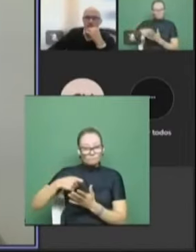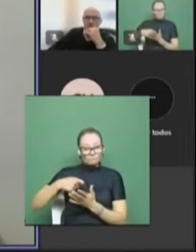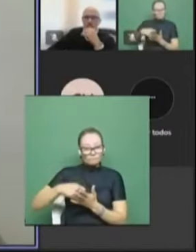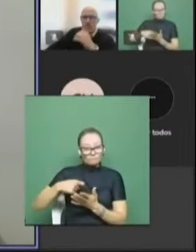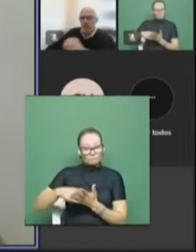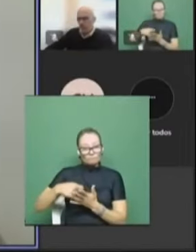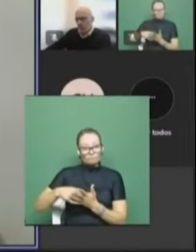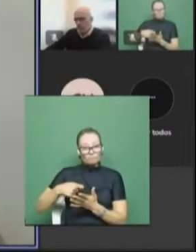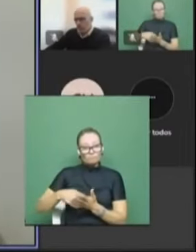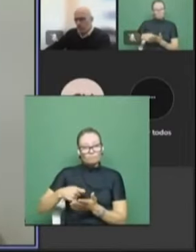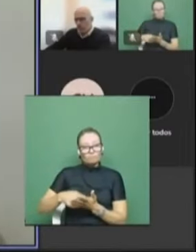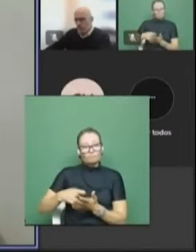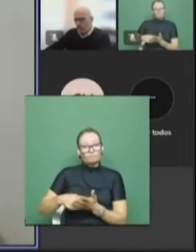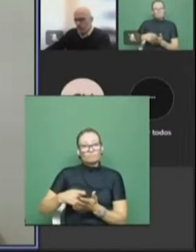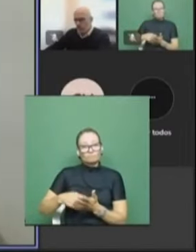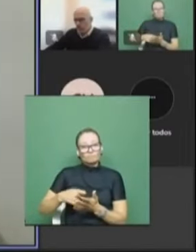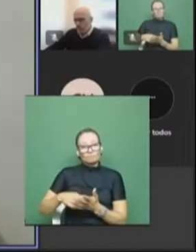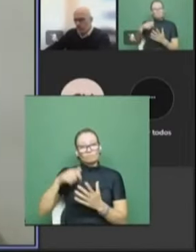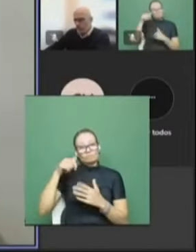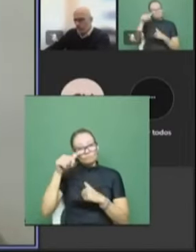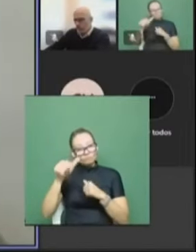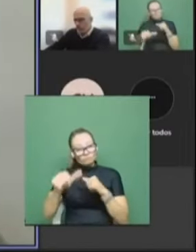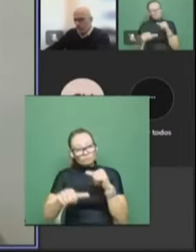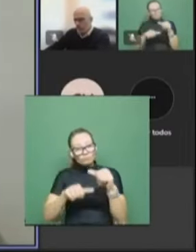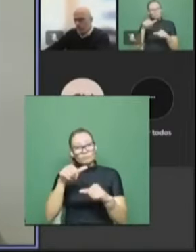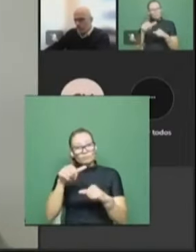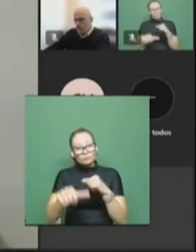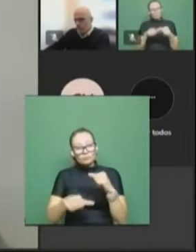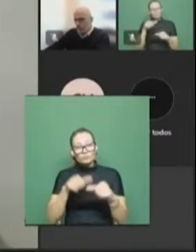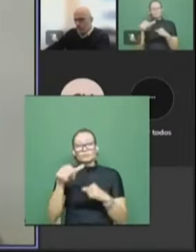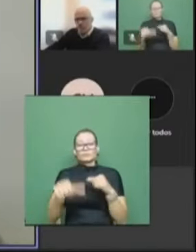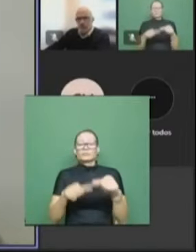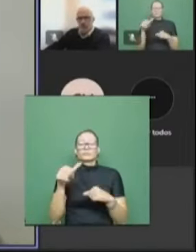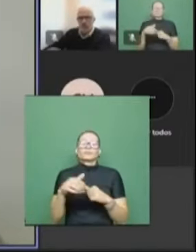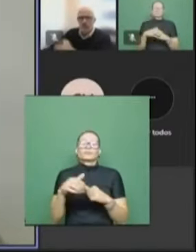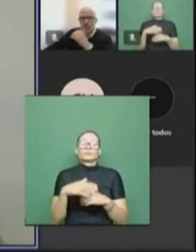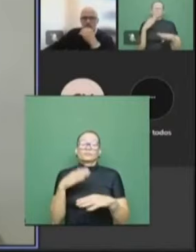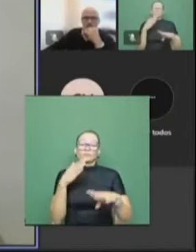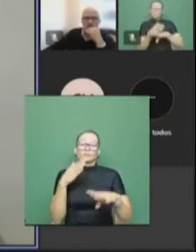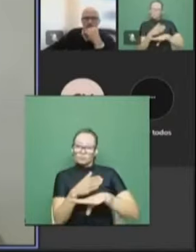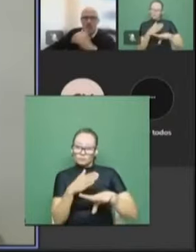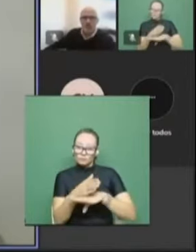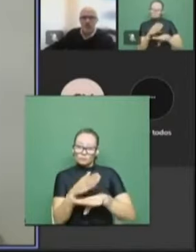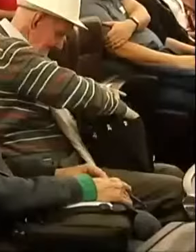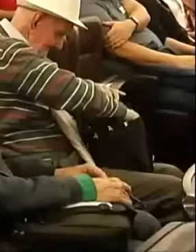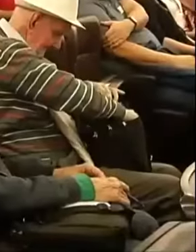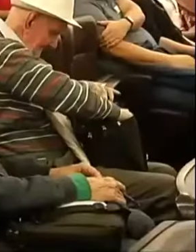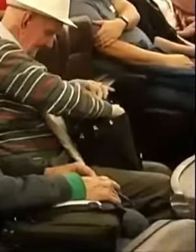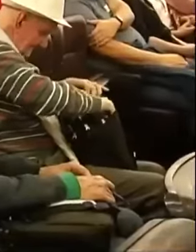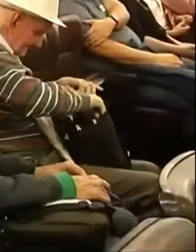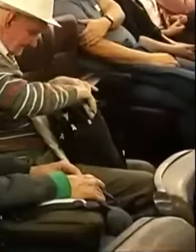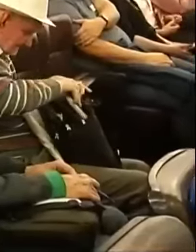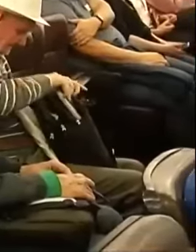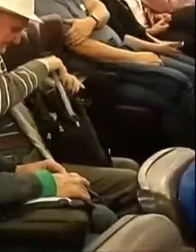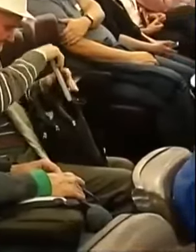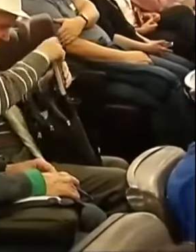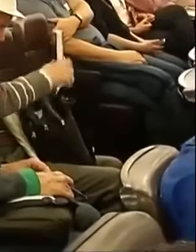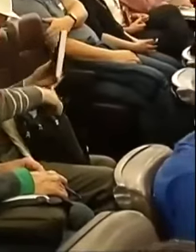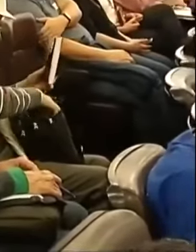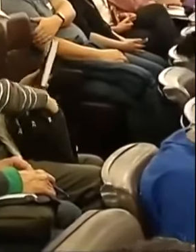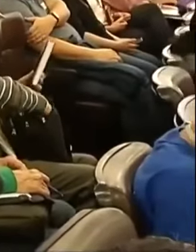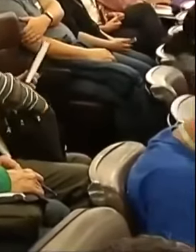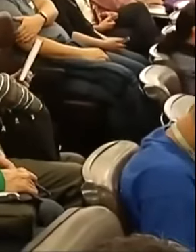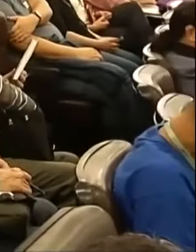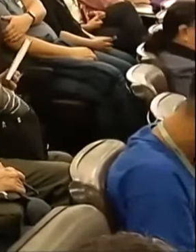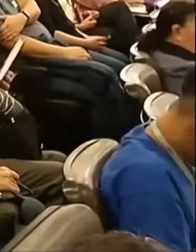certa alteração, aí, inclusive, de acesso de moradores. Mesmo com as ponderações, a